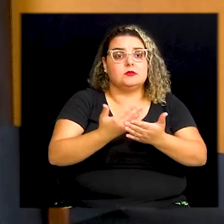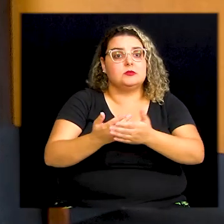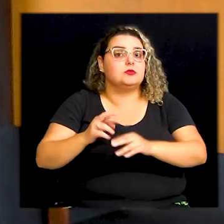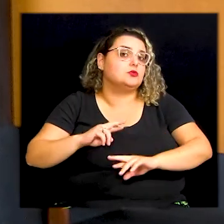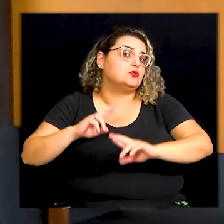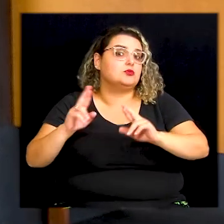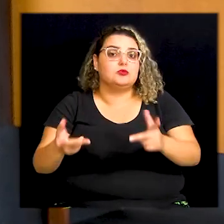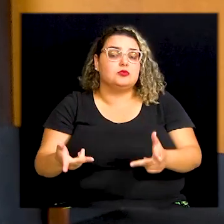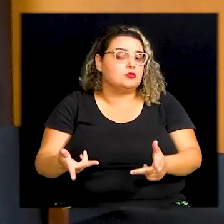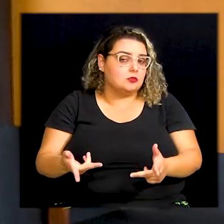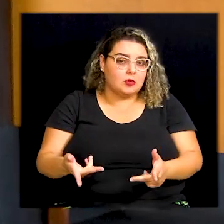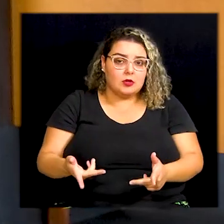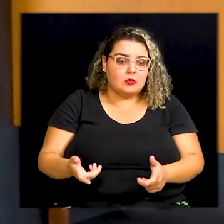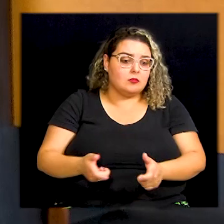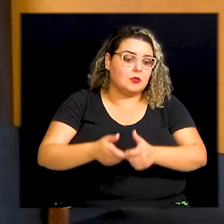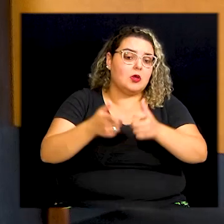estudo